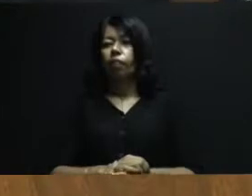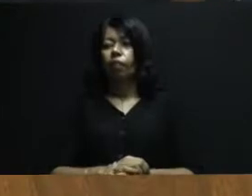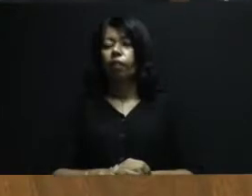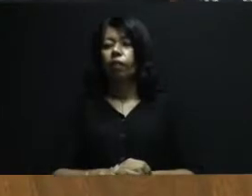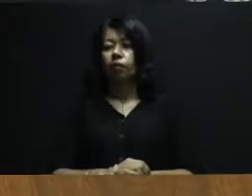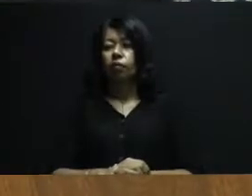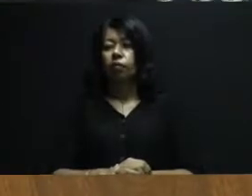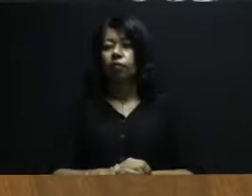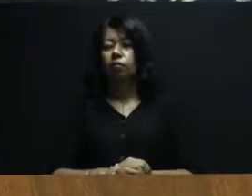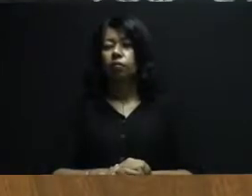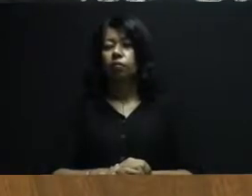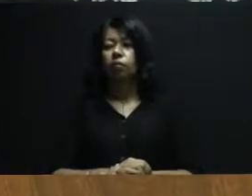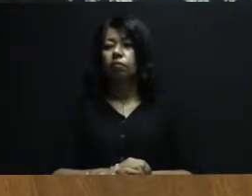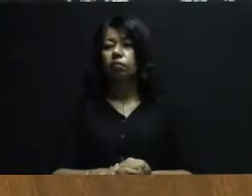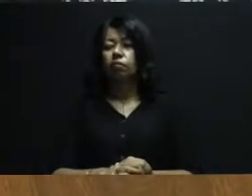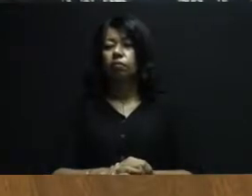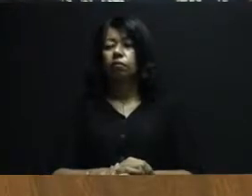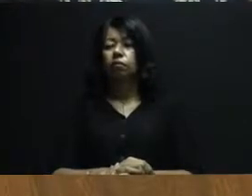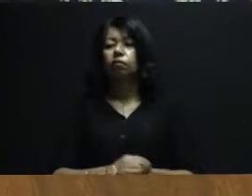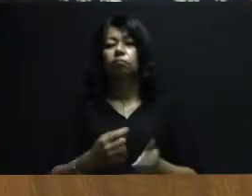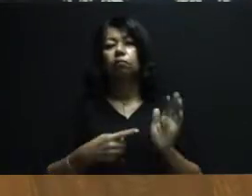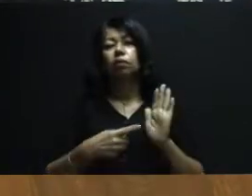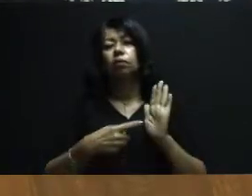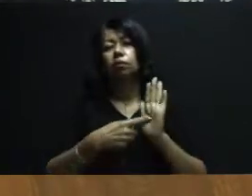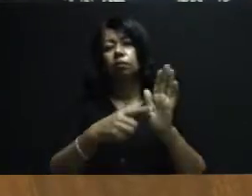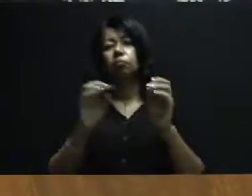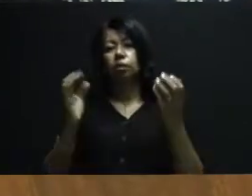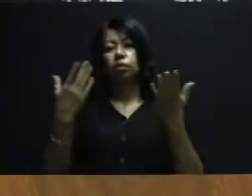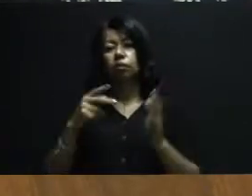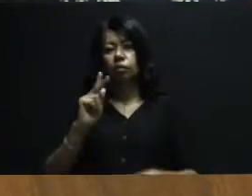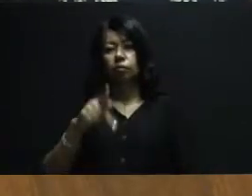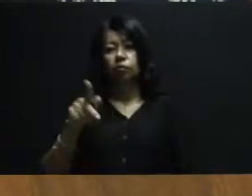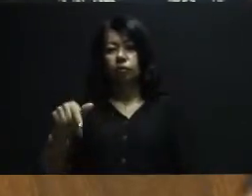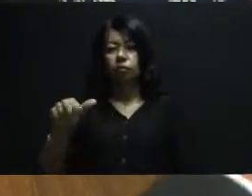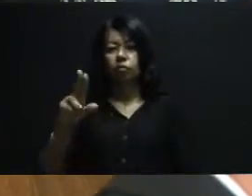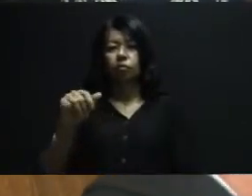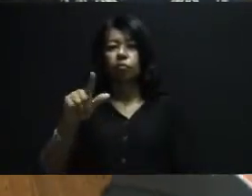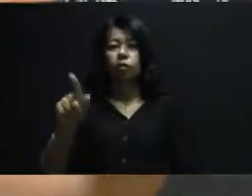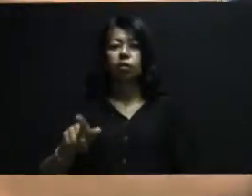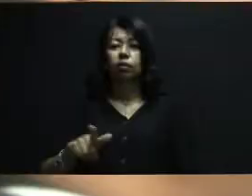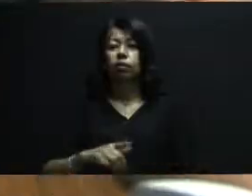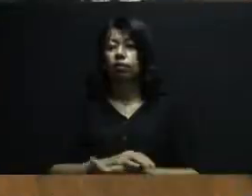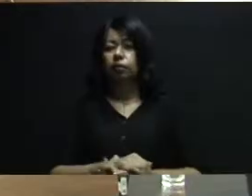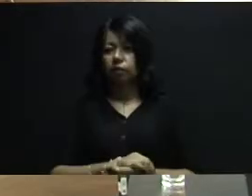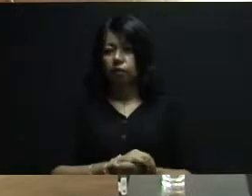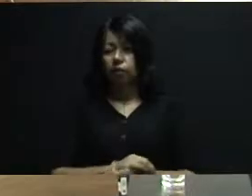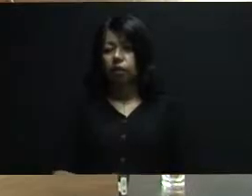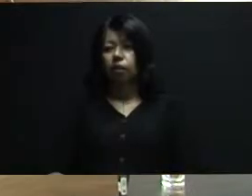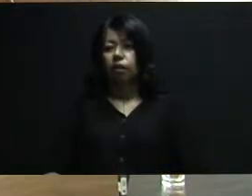Convido a todos os vereadores para apresentar aqui a homenagem ao professor Luiz Franco Barreto.